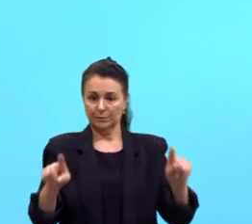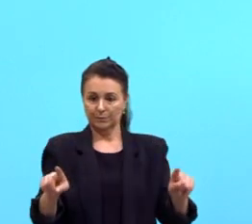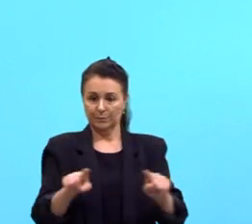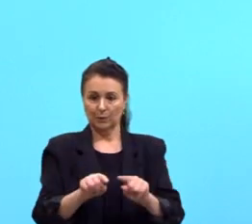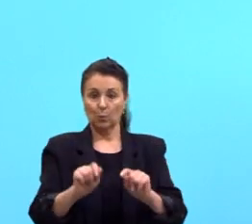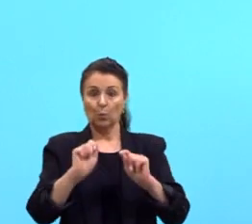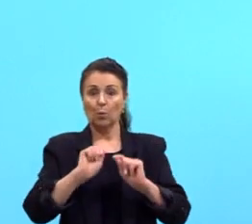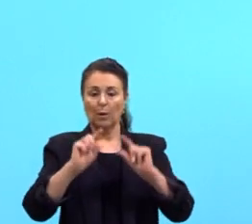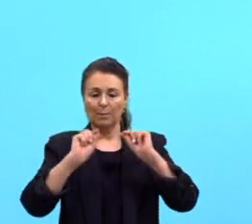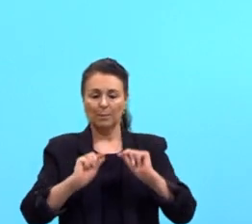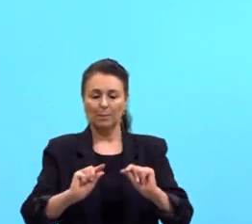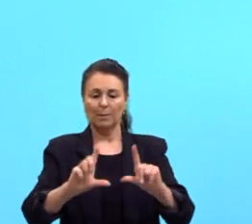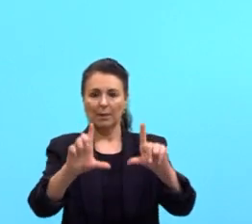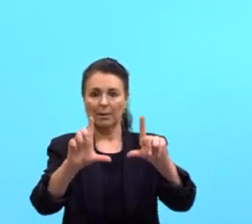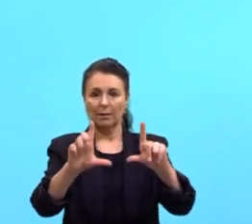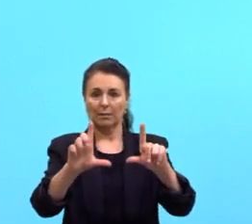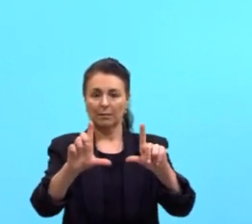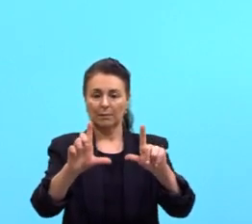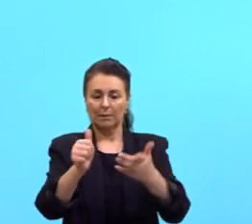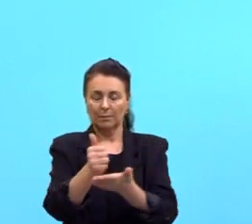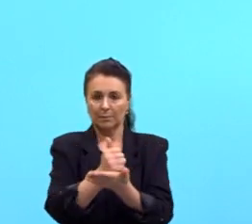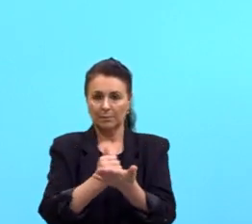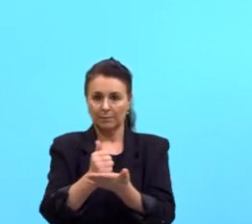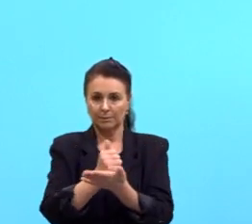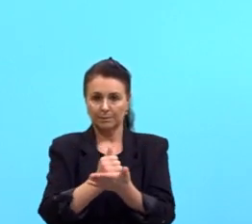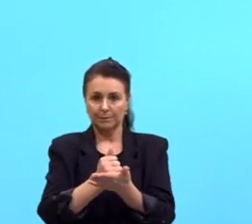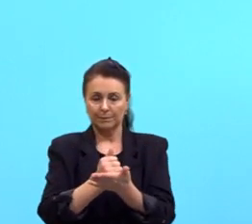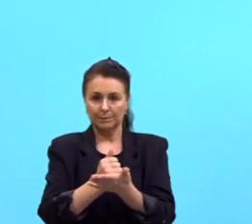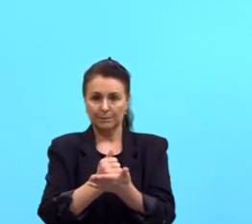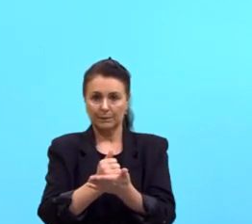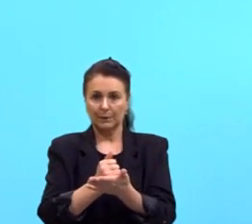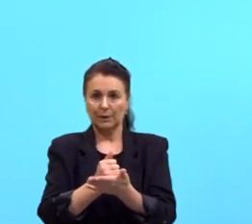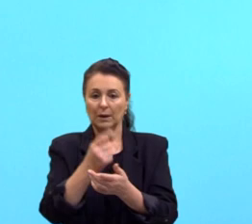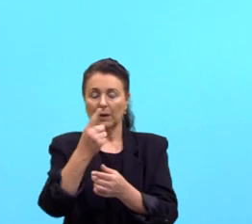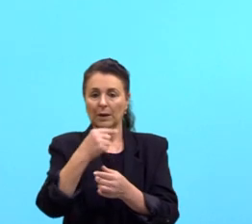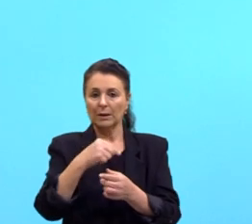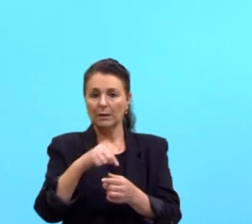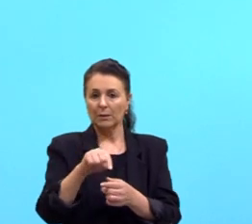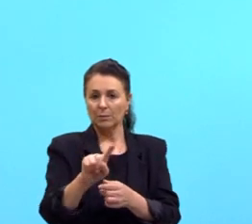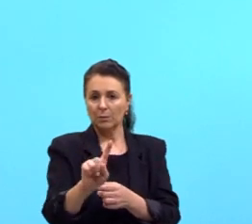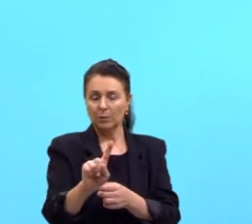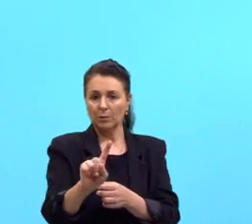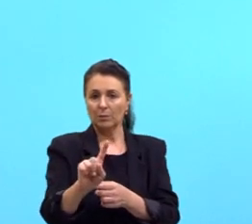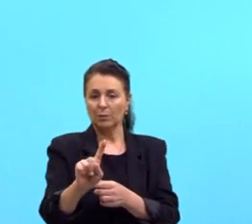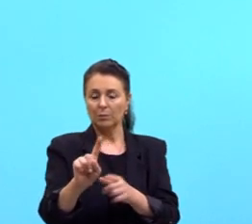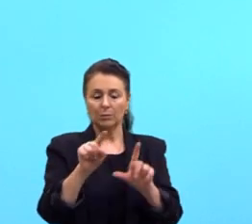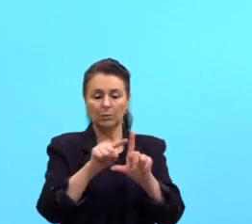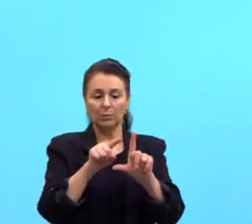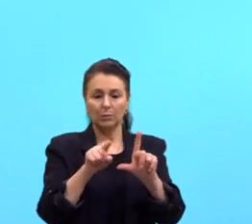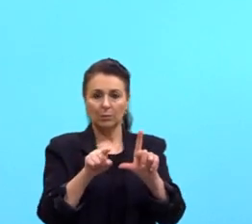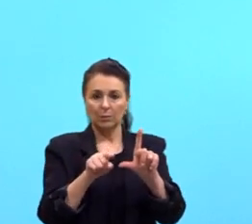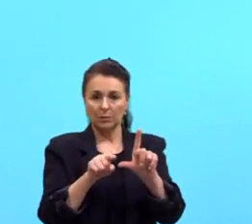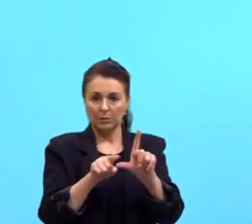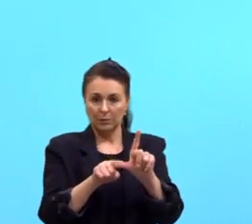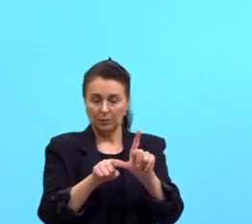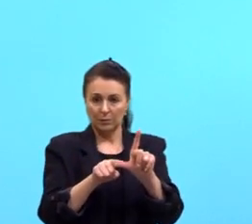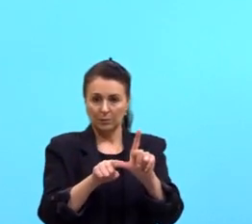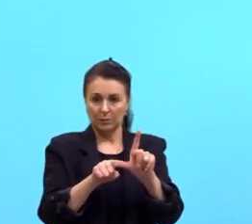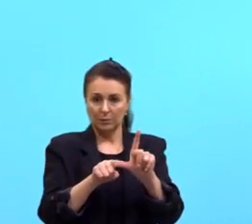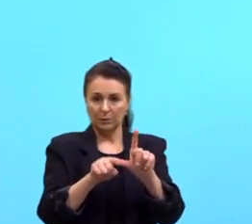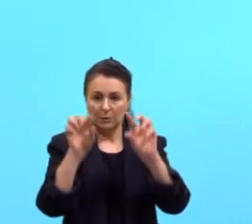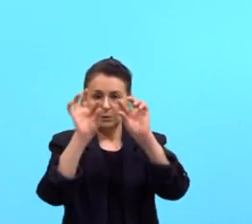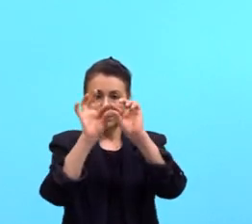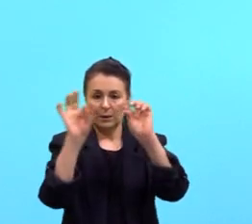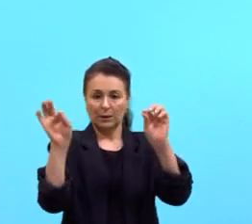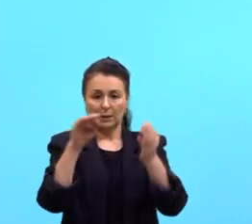placa né e forma ali na base ele é correspondente ao ângulo formado lá em cima sobre a